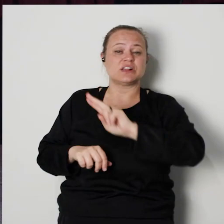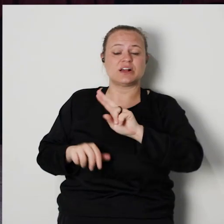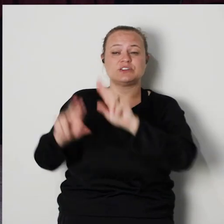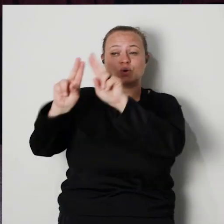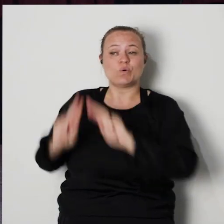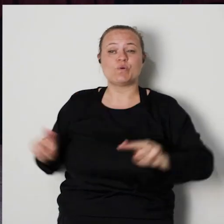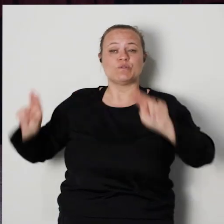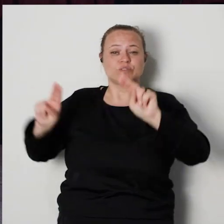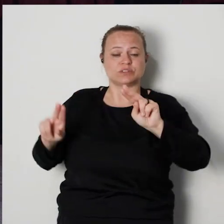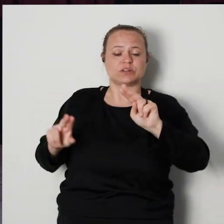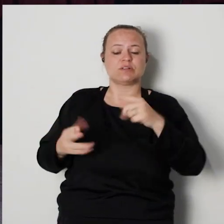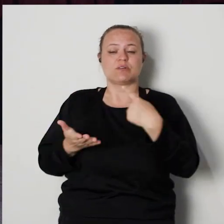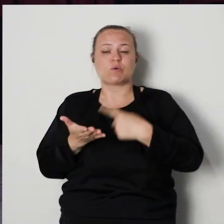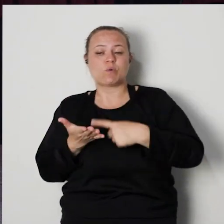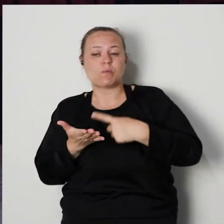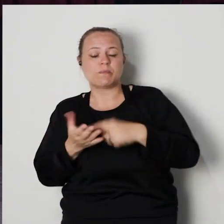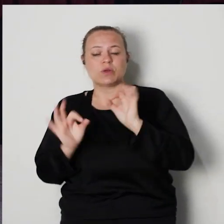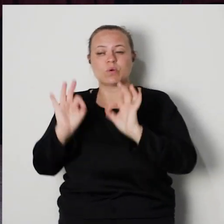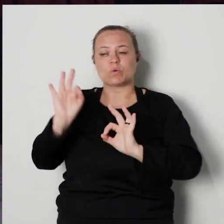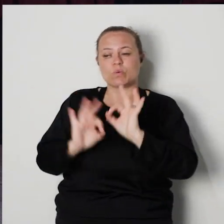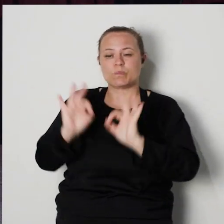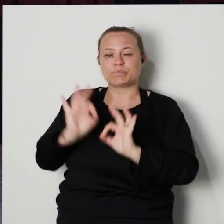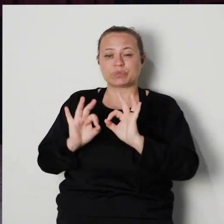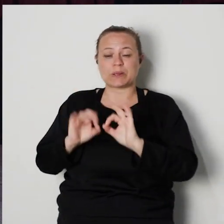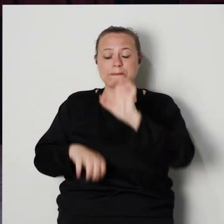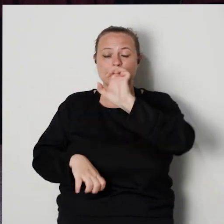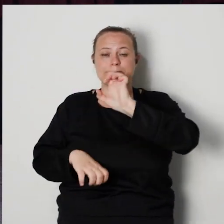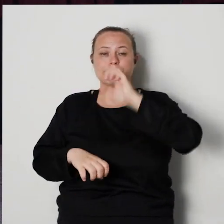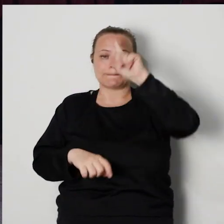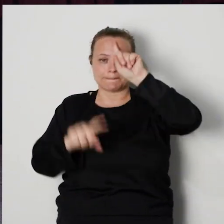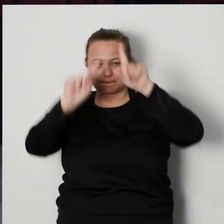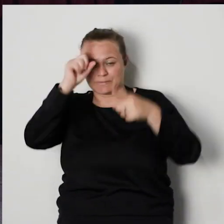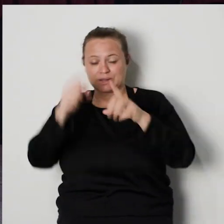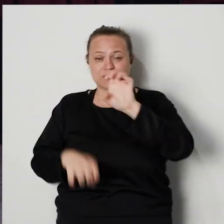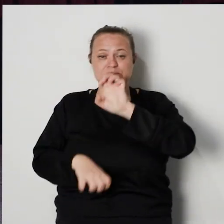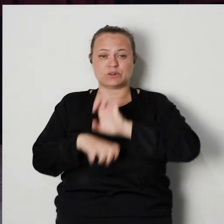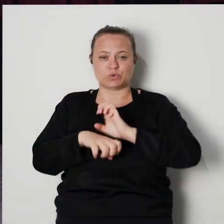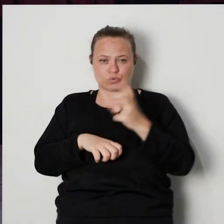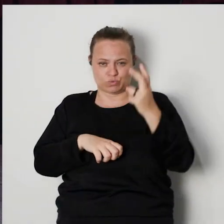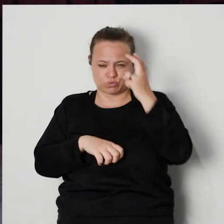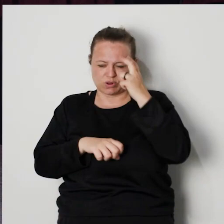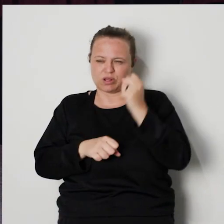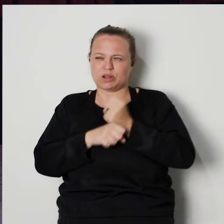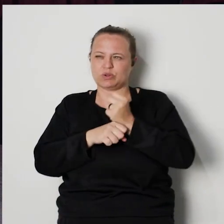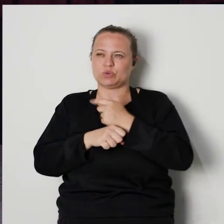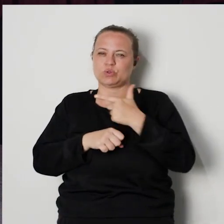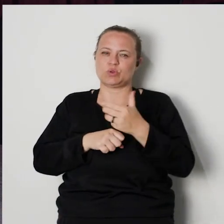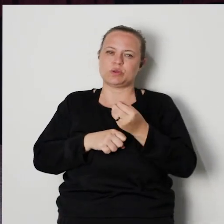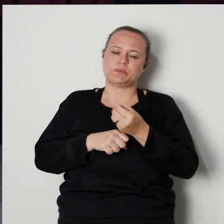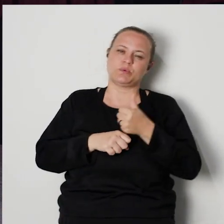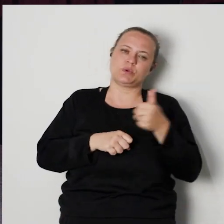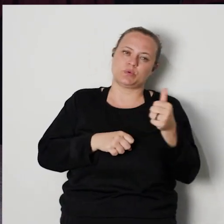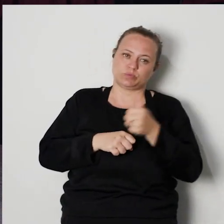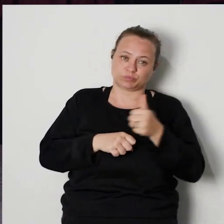planos municipais, e chamou a Universidade Federal de Santa Catarina para o apoio à elaboração de planos estaduais